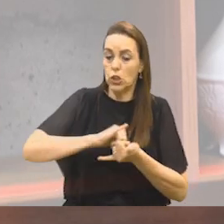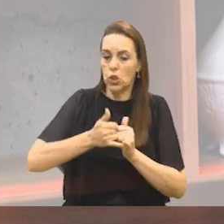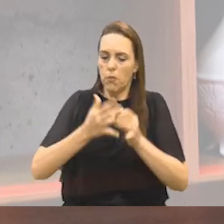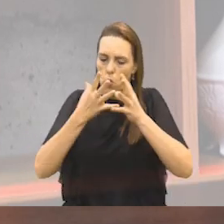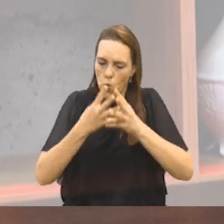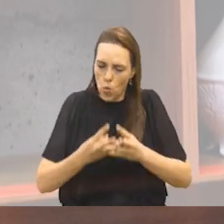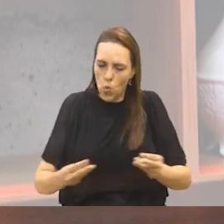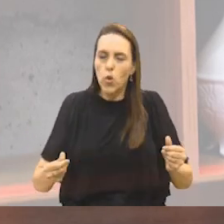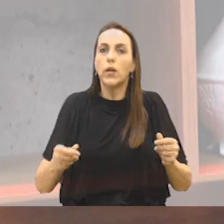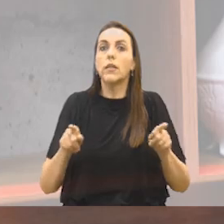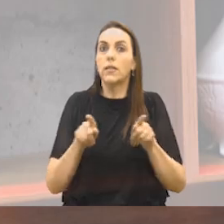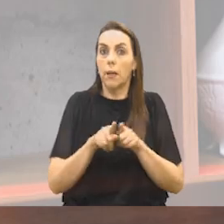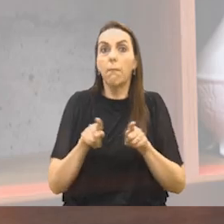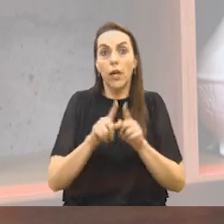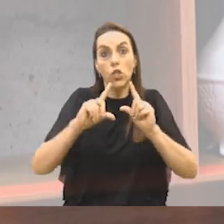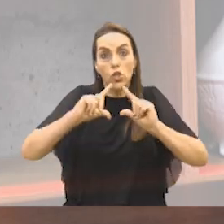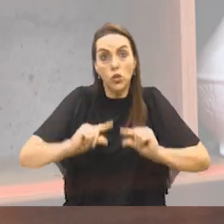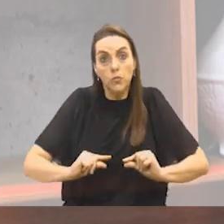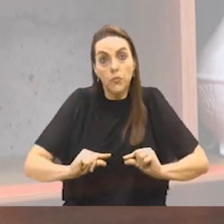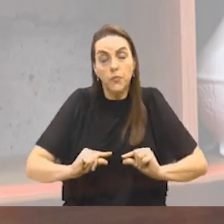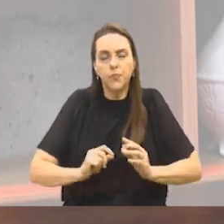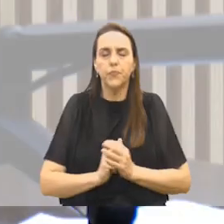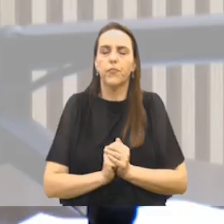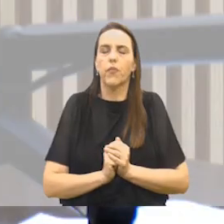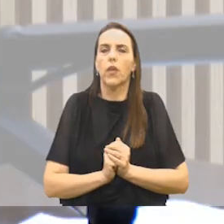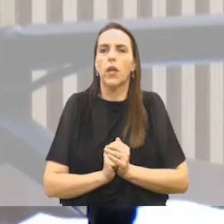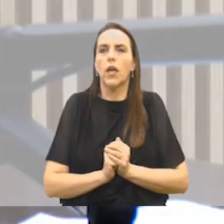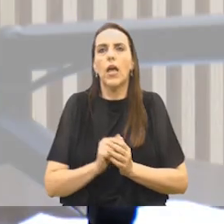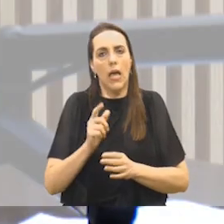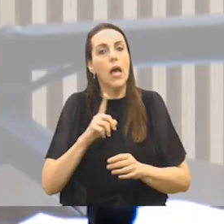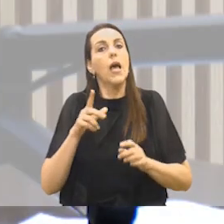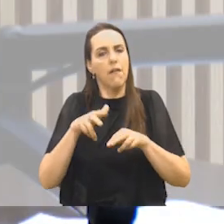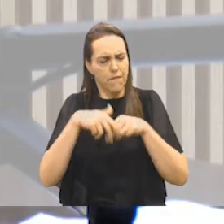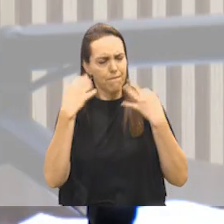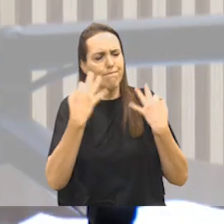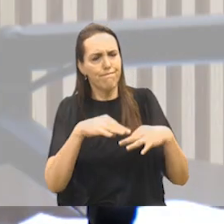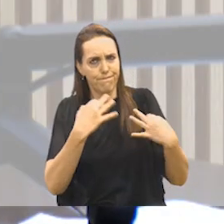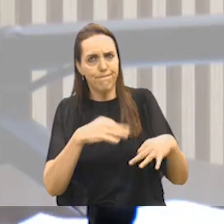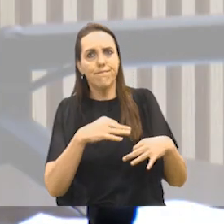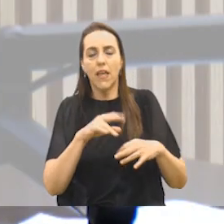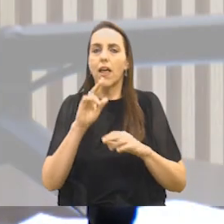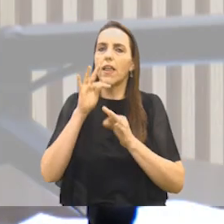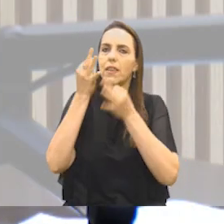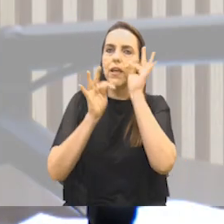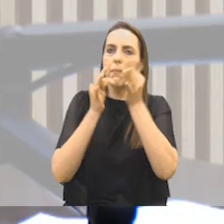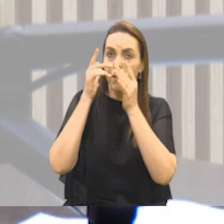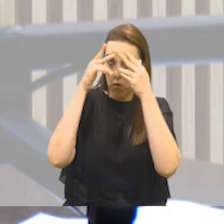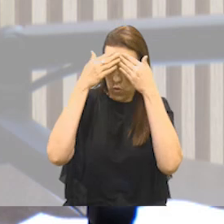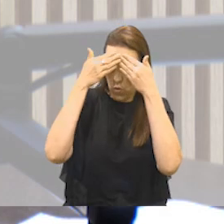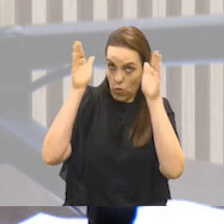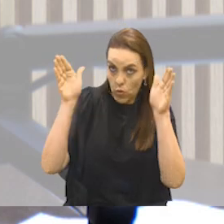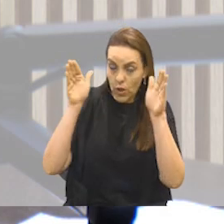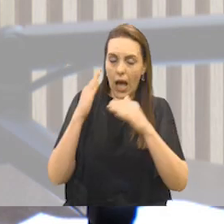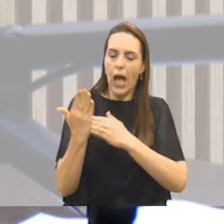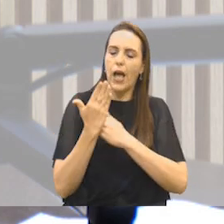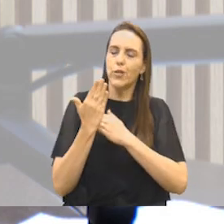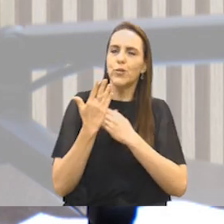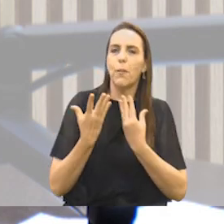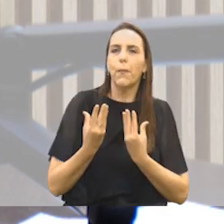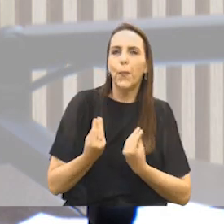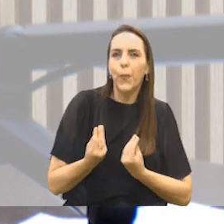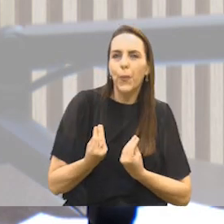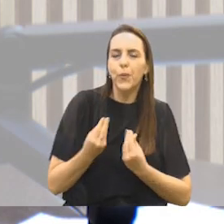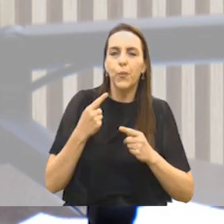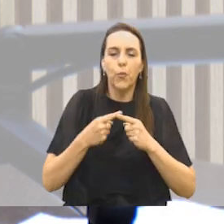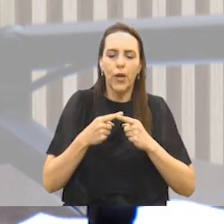esses sintomas podem amenizar e podem sumir. Com certeza. Por isso que as terapias holísticas, elas ajudam bastante. Porque elas